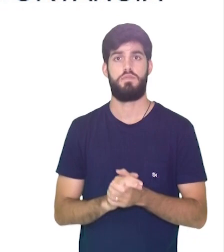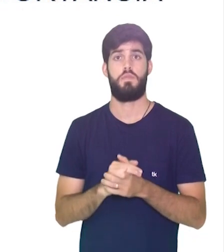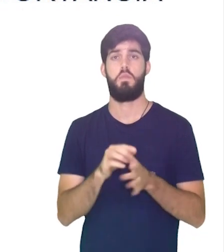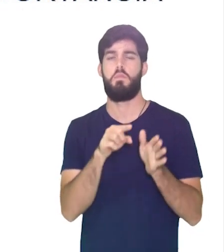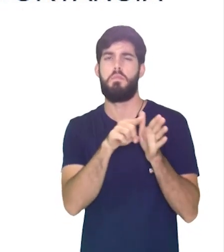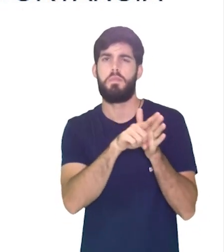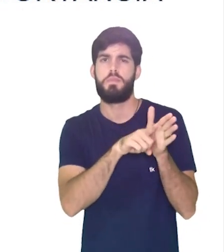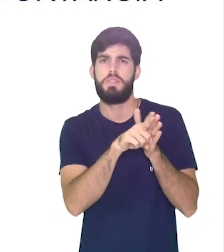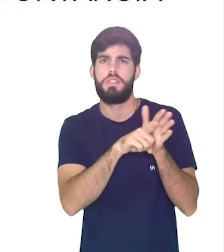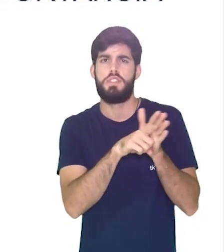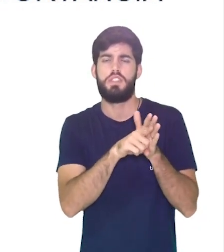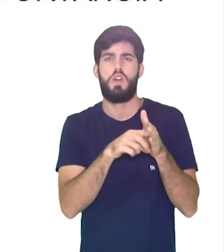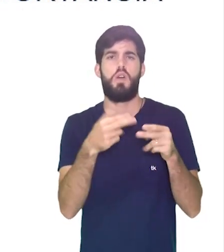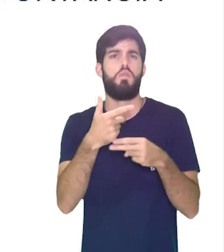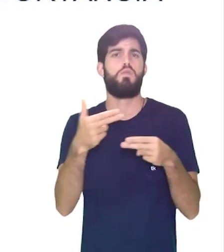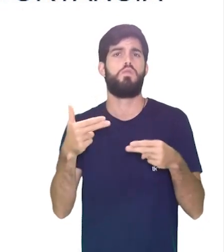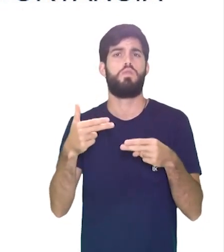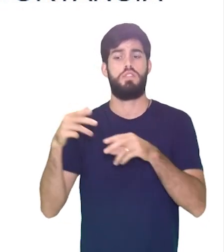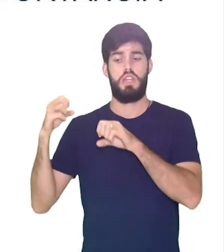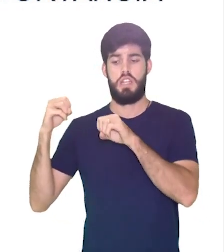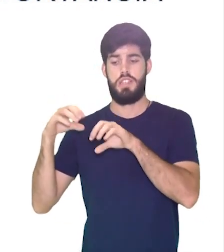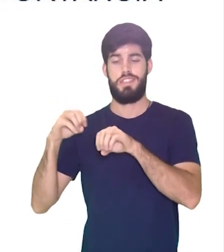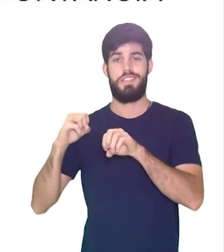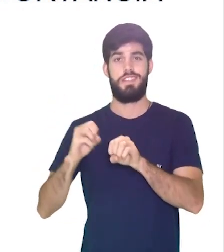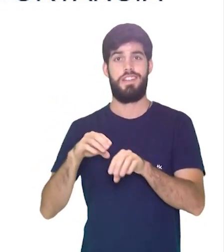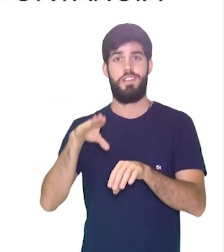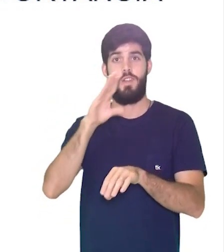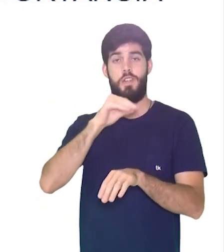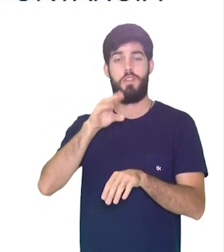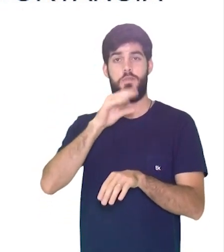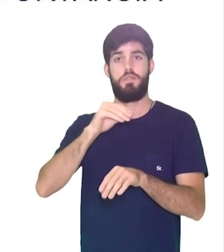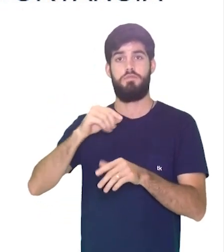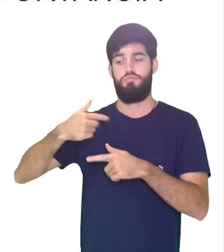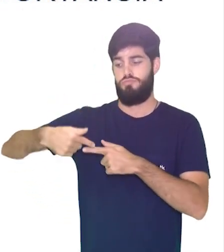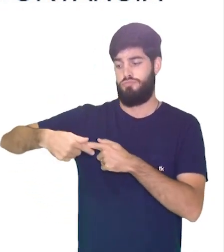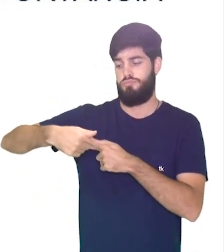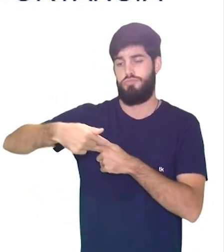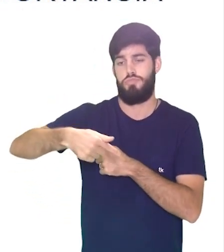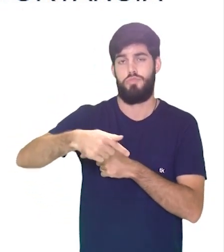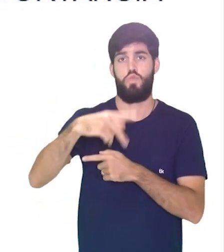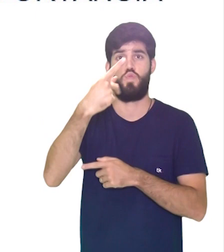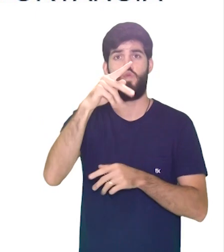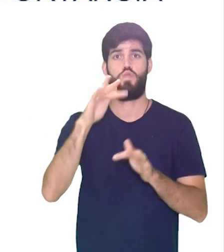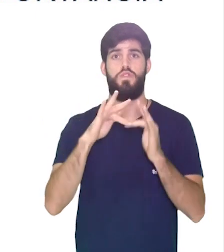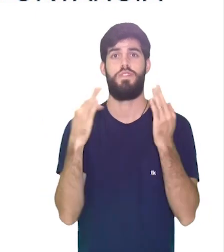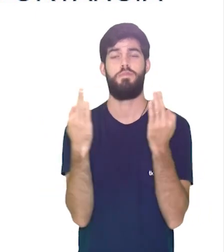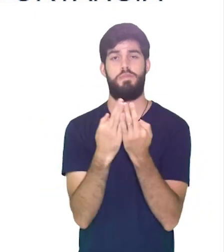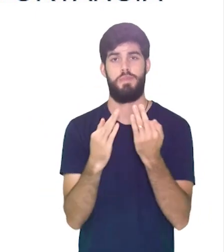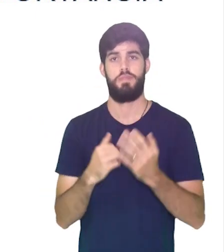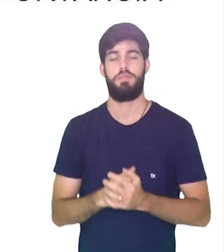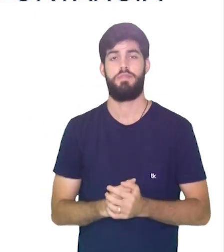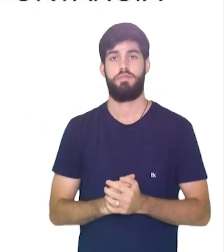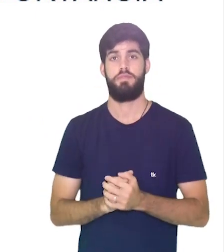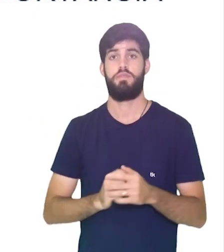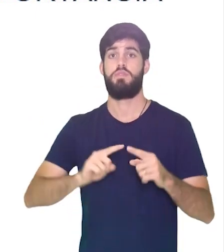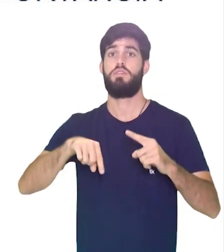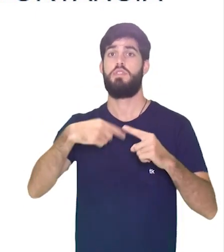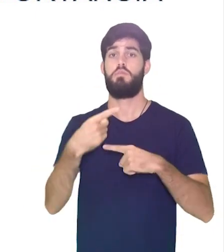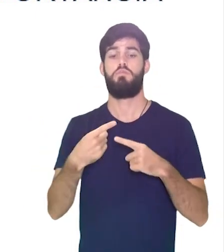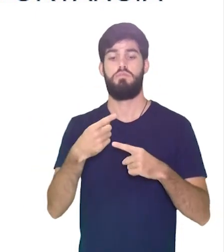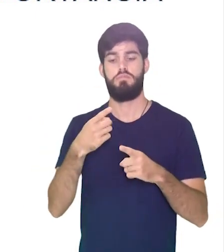tal pesquisar algo que é ensinado oralmente, de geração em geração, em sua família? Em